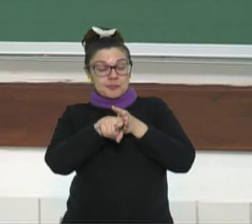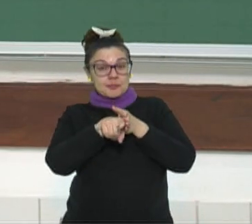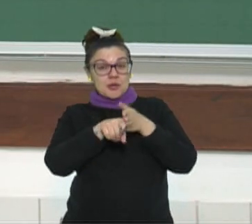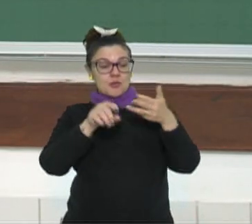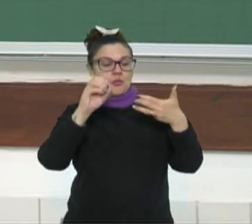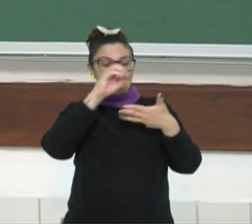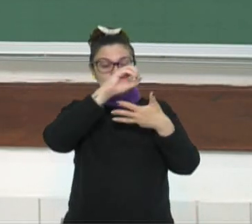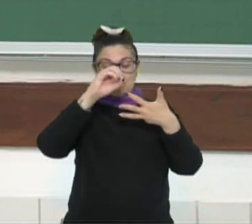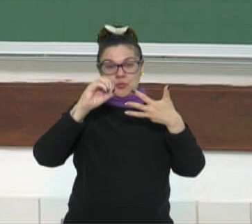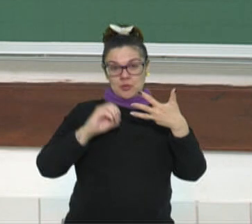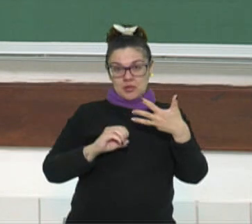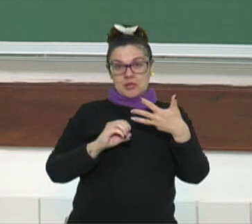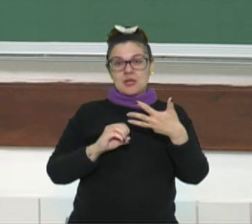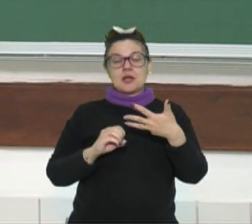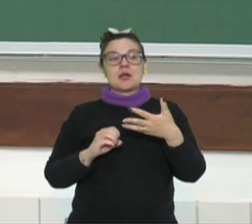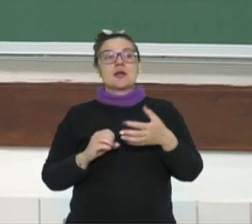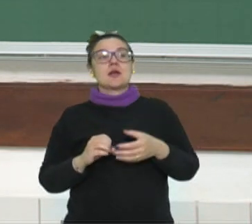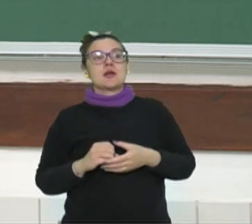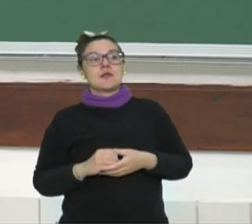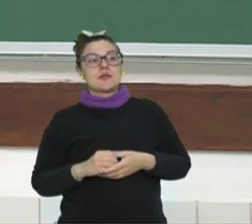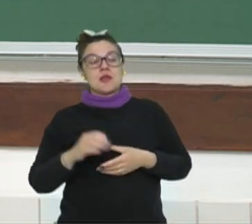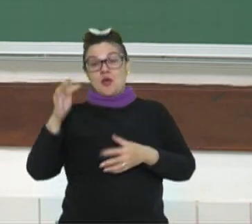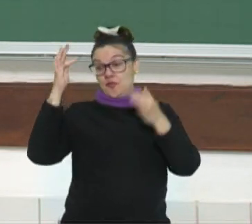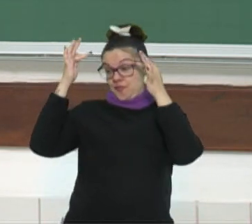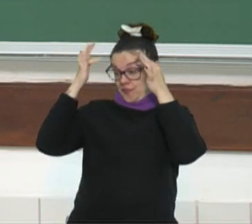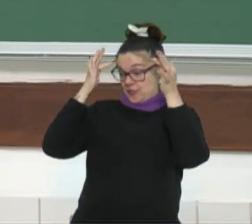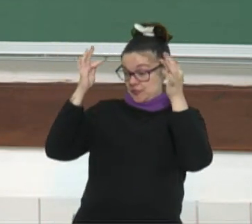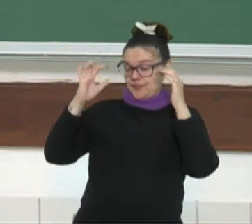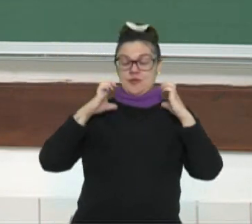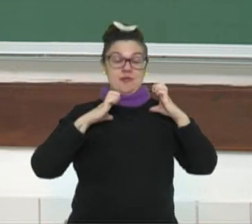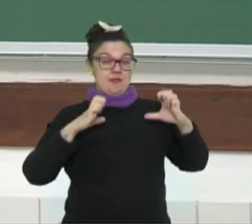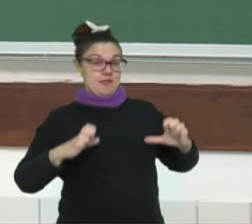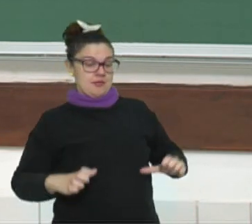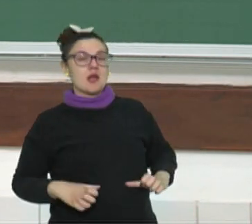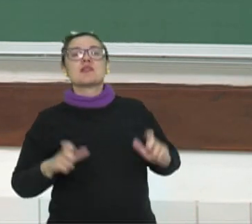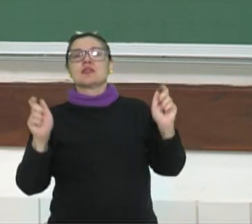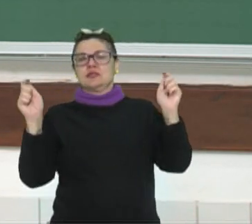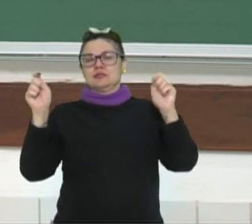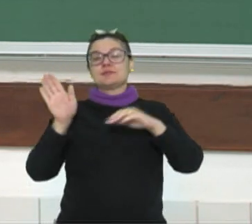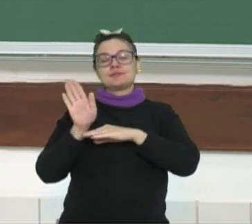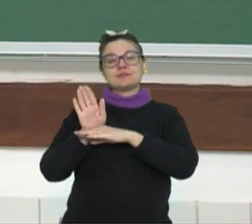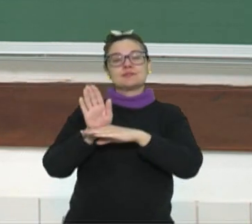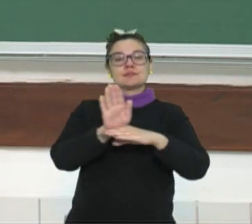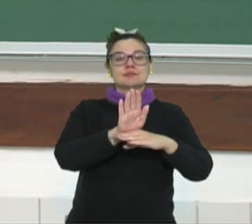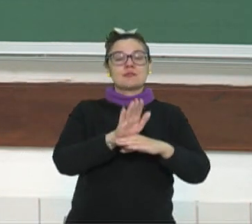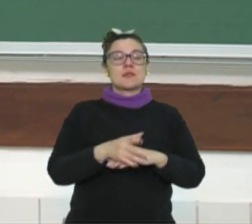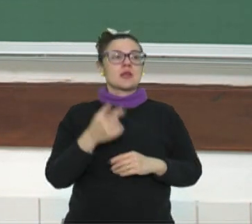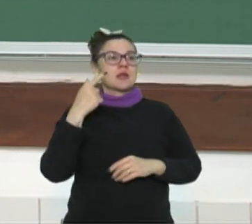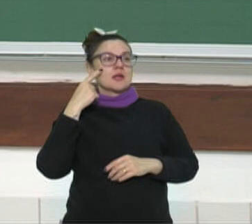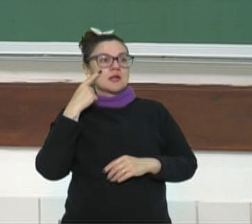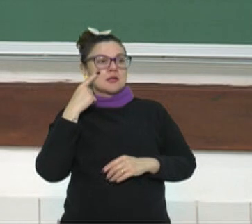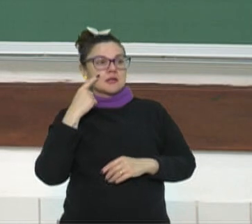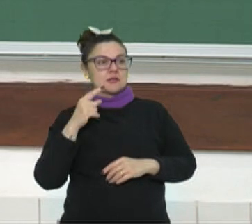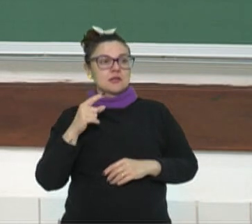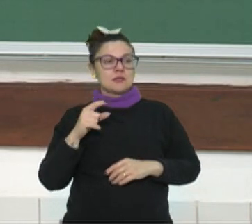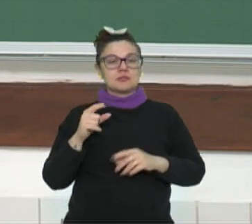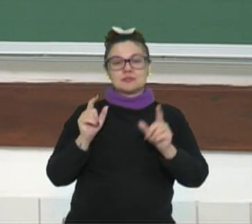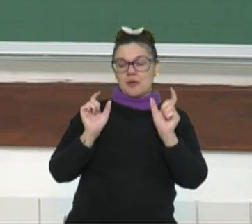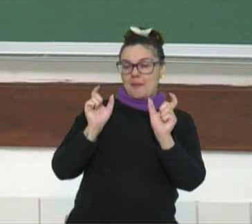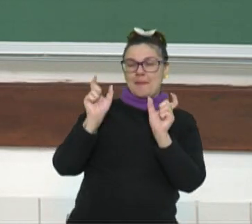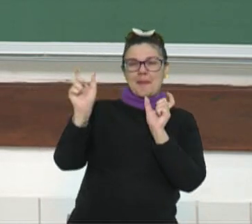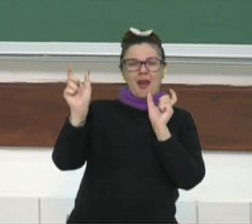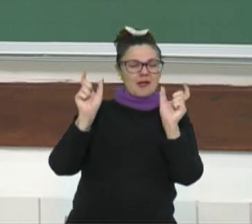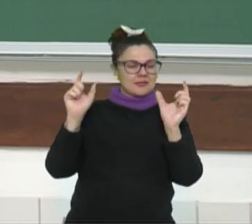no que tange dizer a filosofia e a ética, pode te ajudar a responder. Então veja, condição humana,